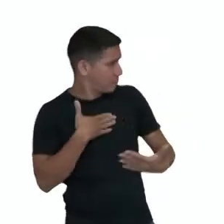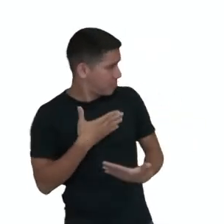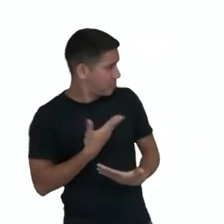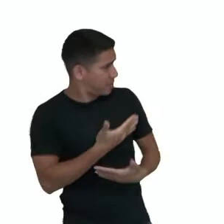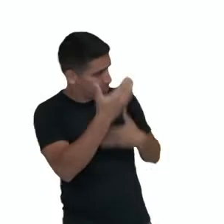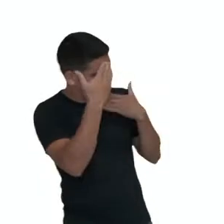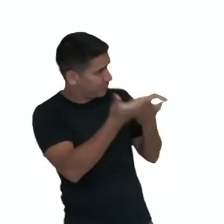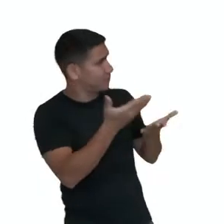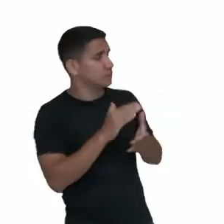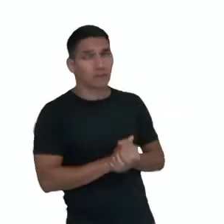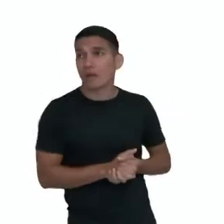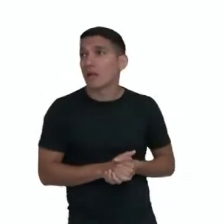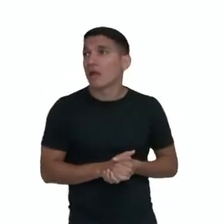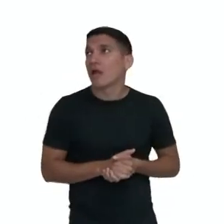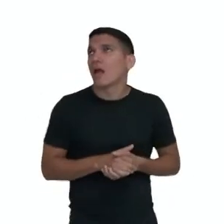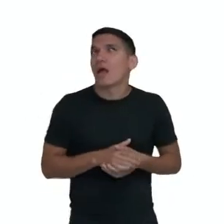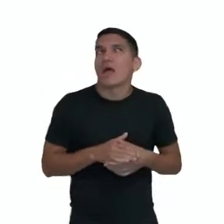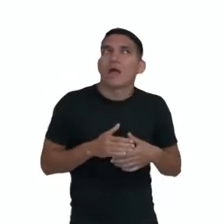obrigado."